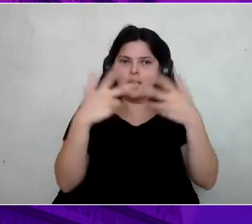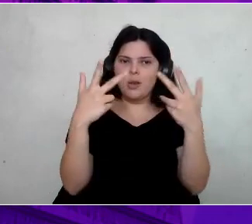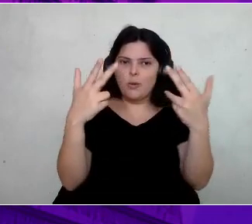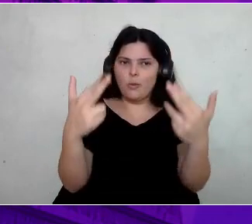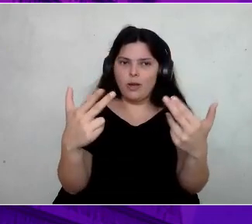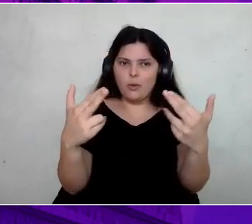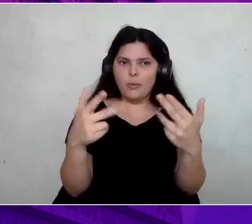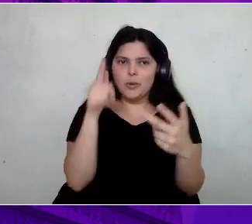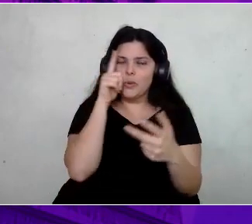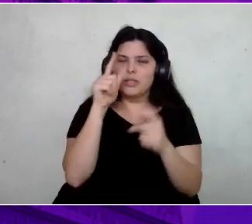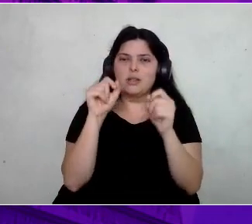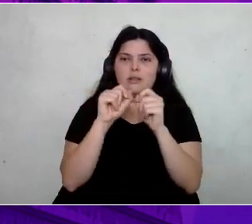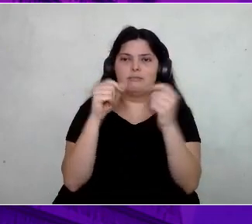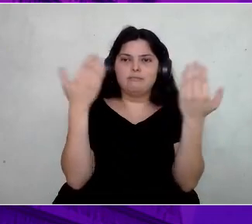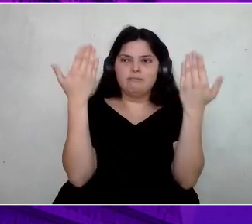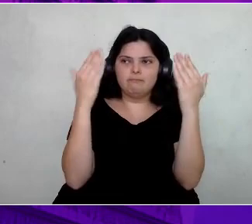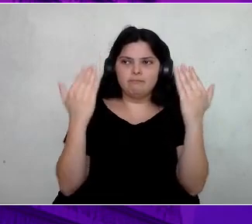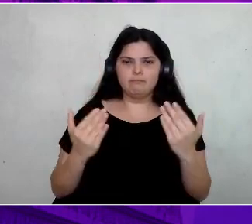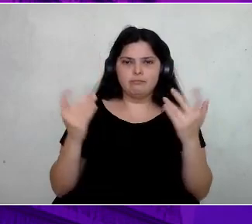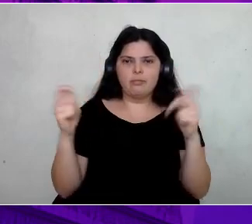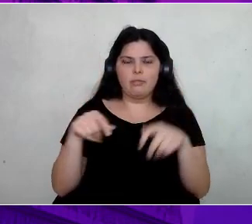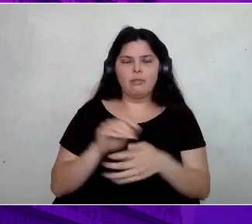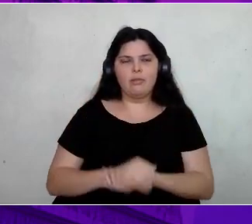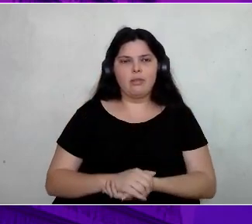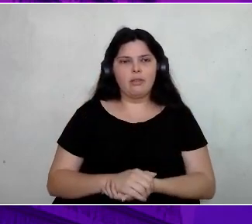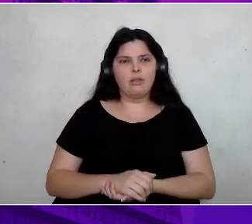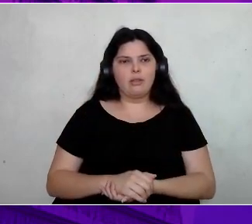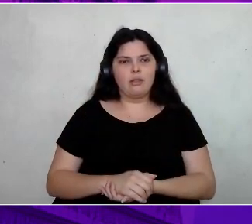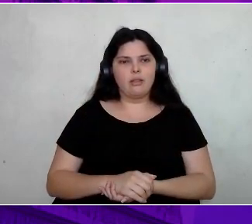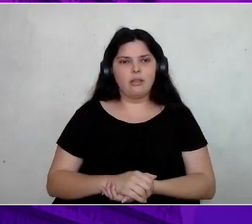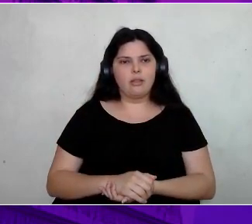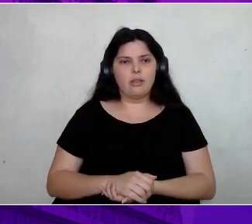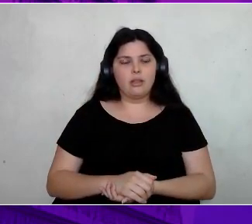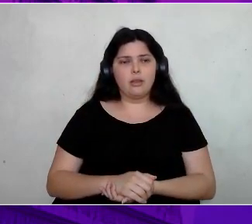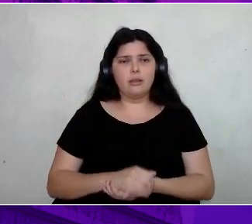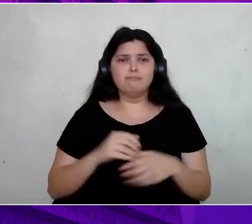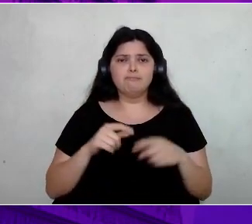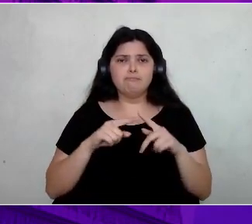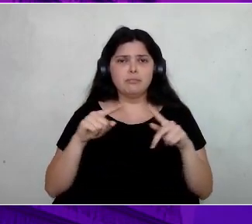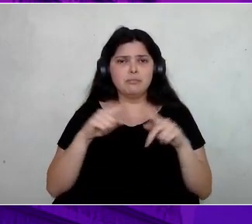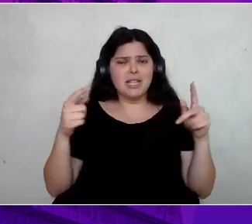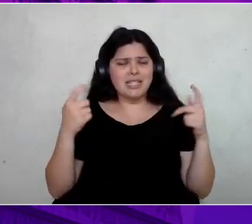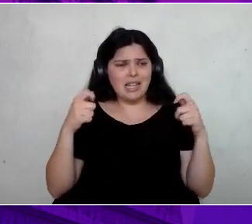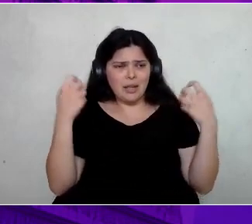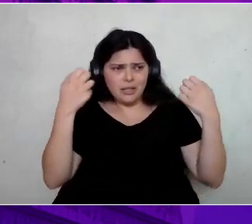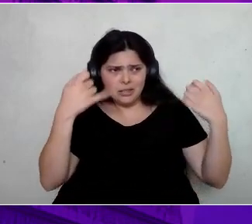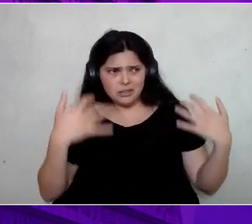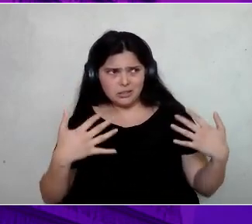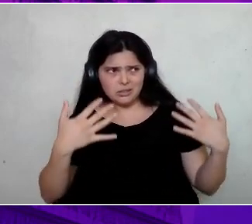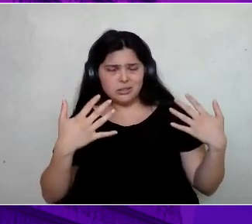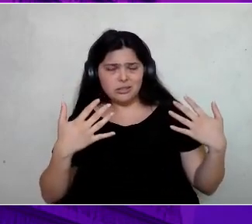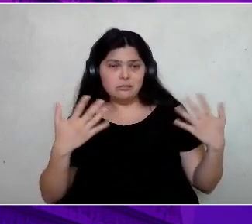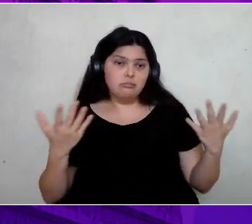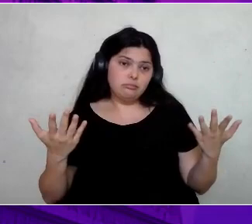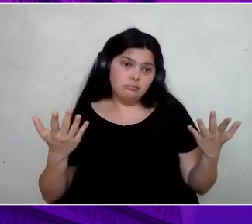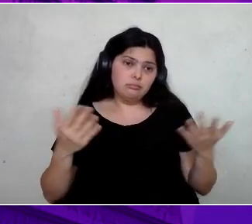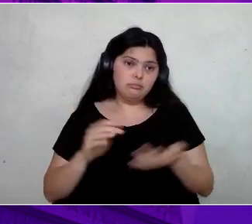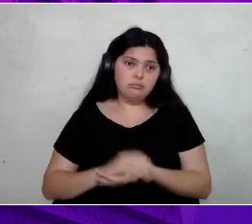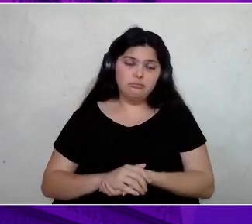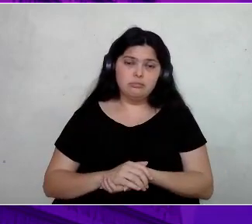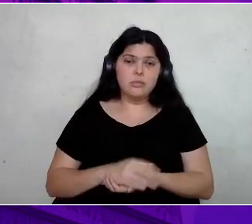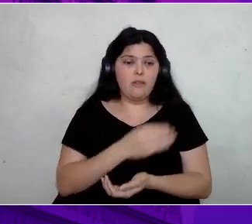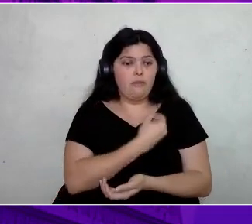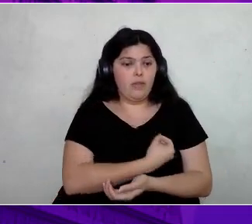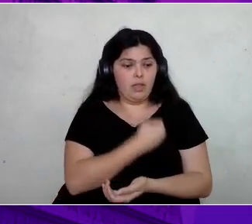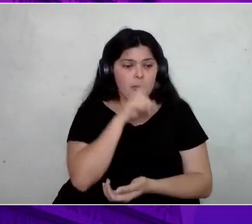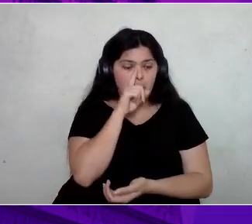a comparação. Pô, mas se justifica? Cara, vidas em risco. Sim,